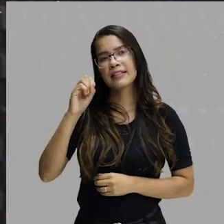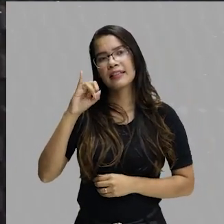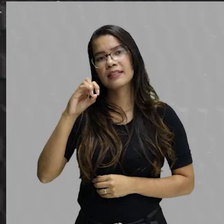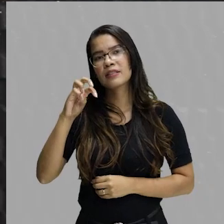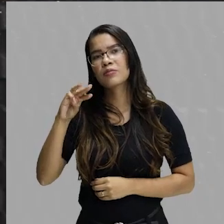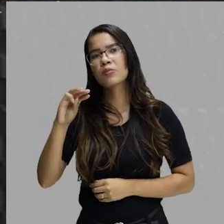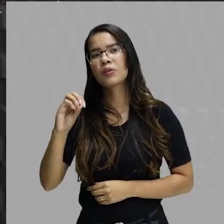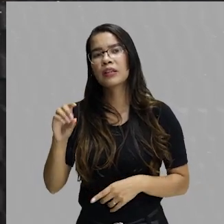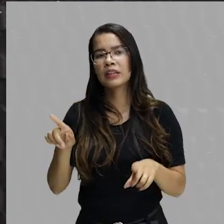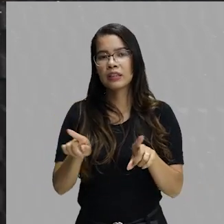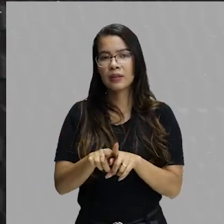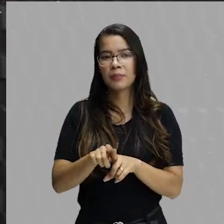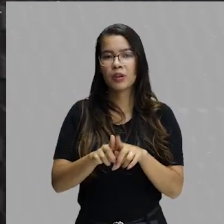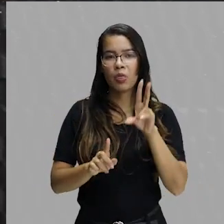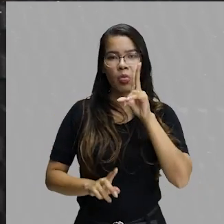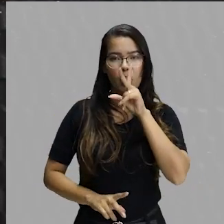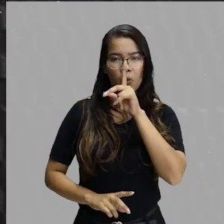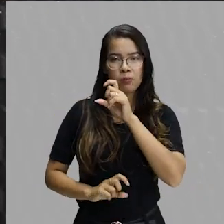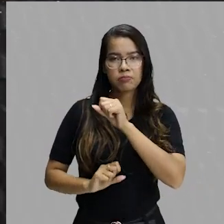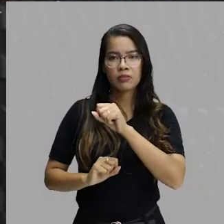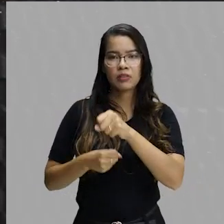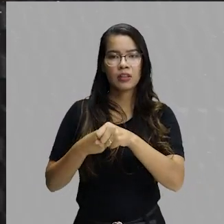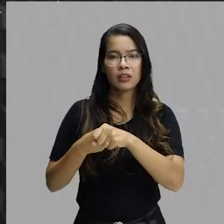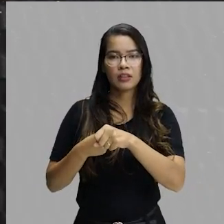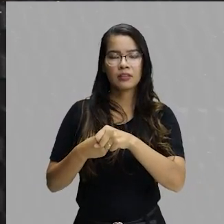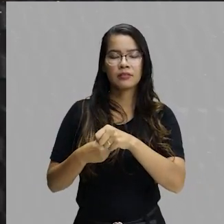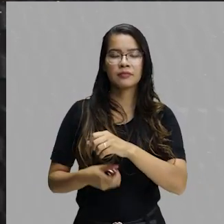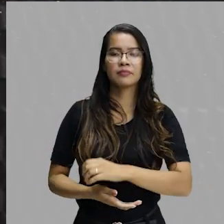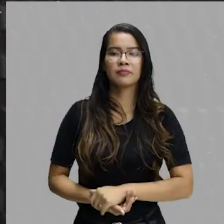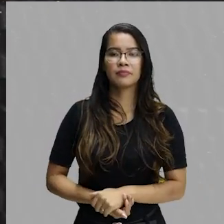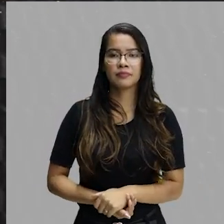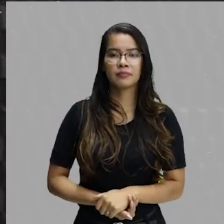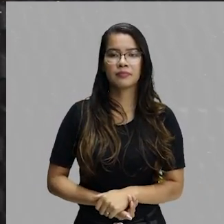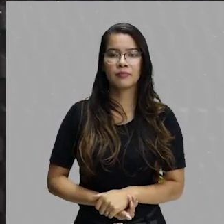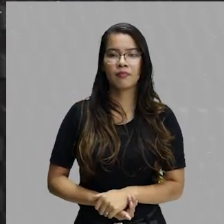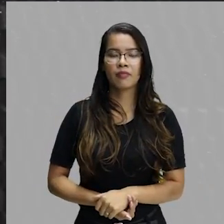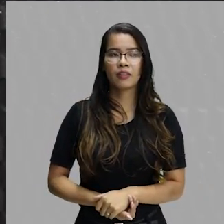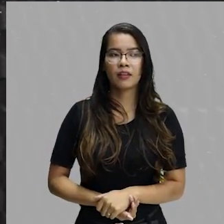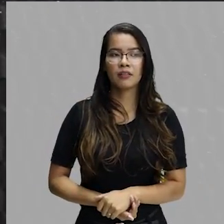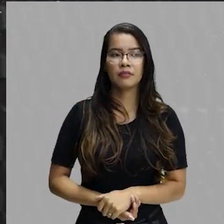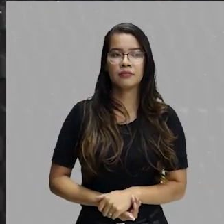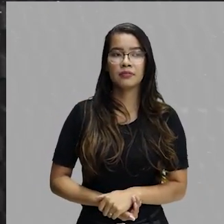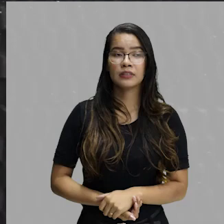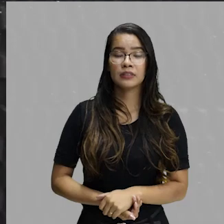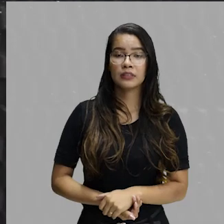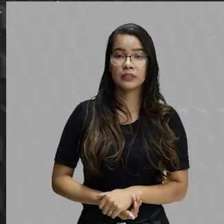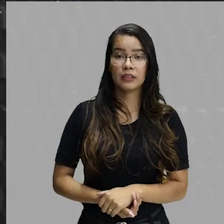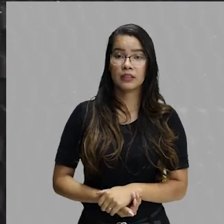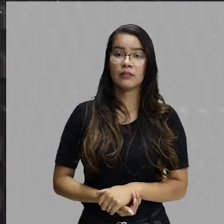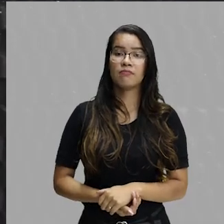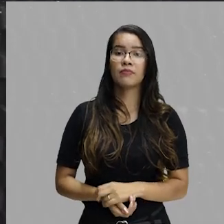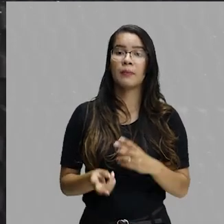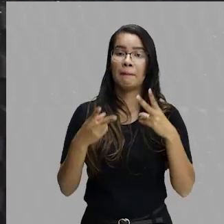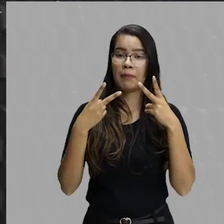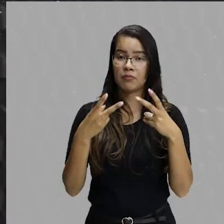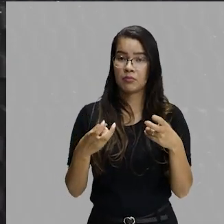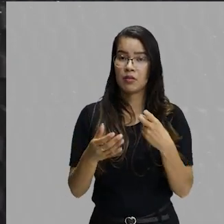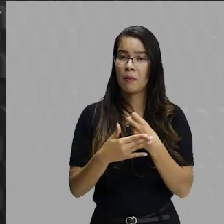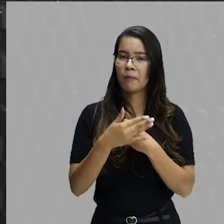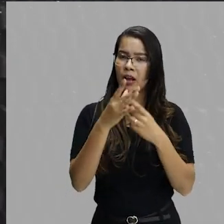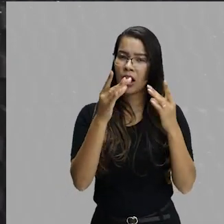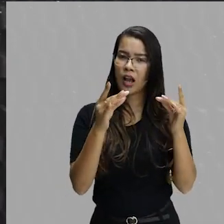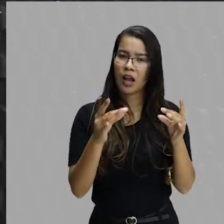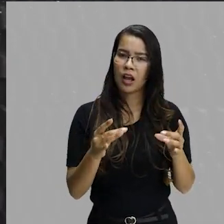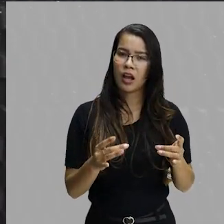nazismo na Alemanha com Hitler no período entre guerras. Observando de uma forma mais específica algumas